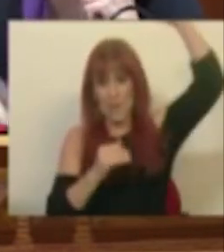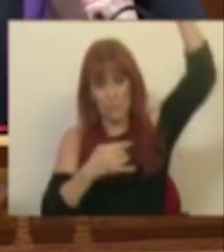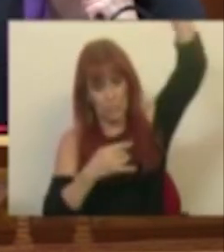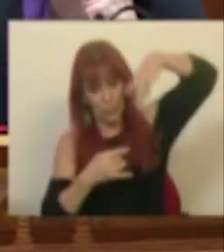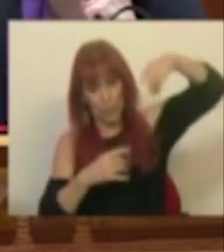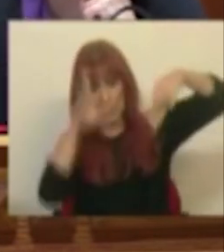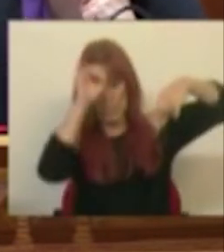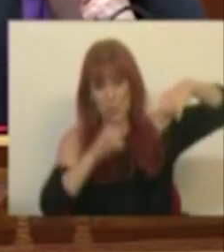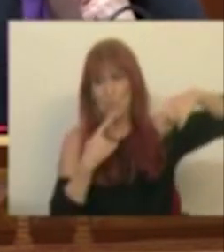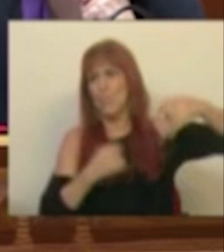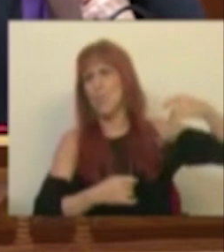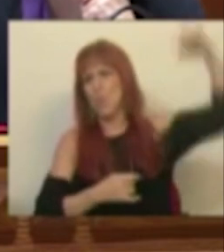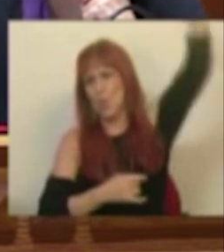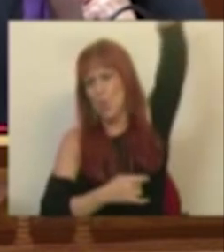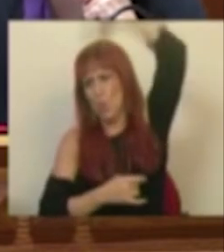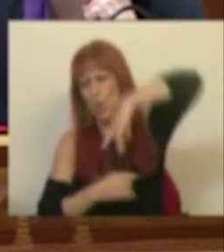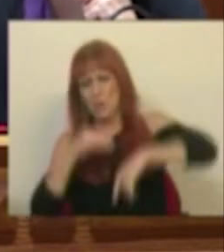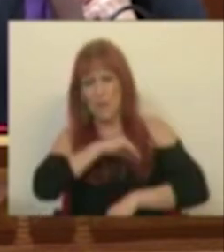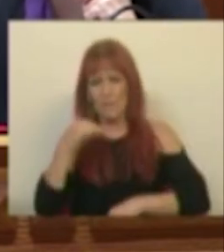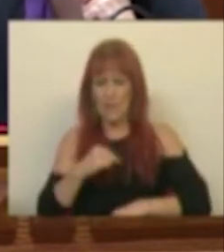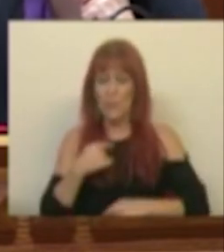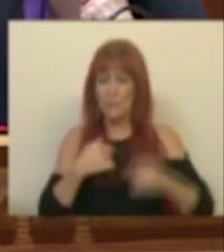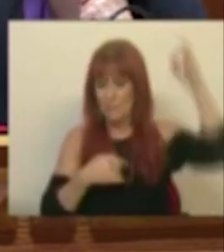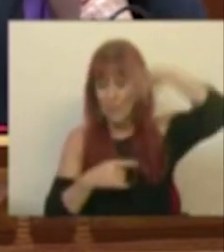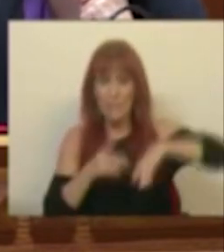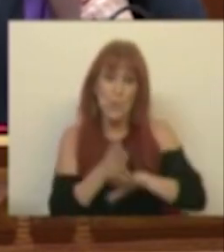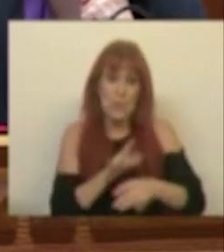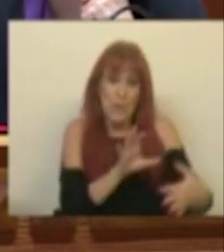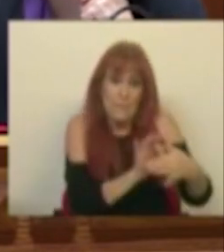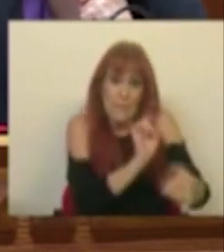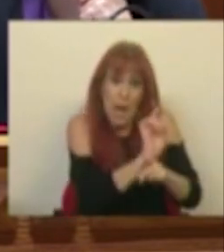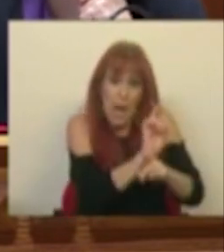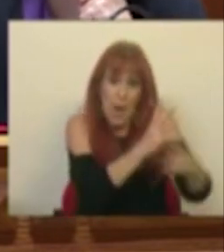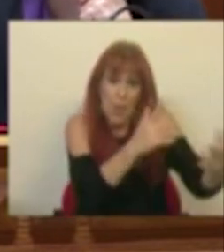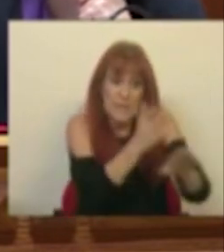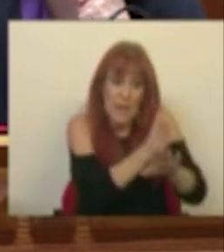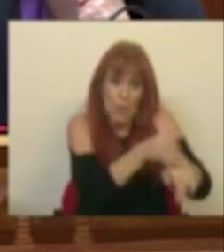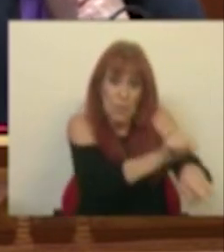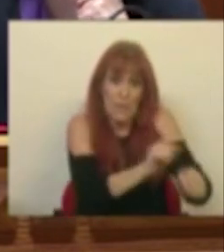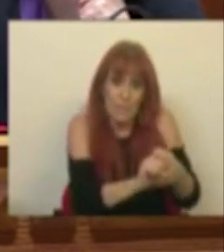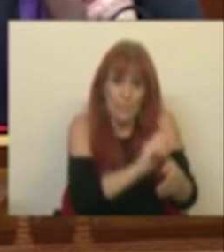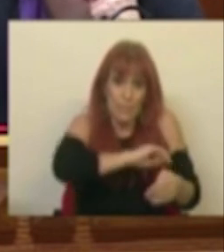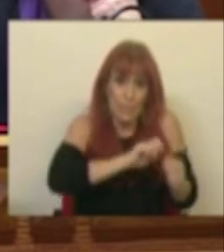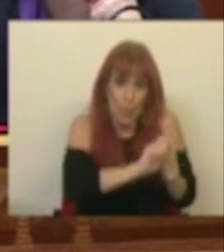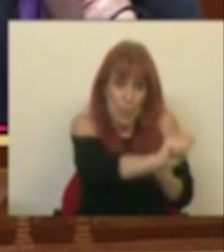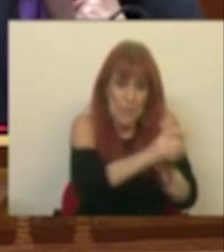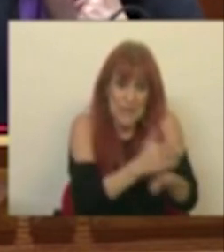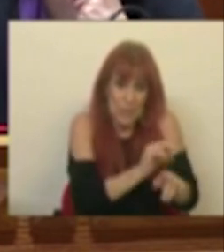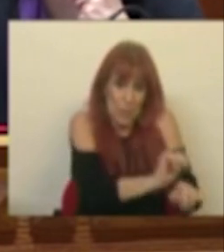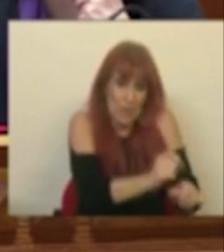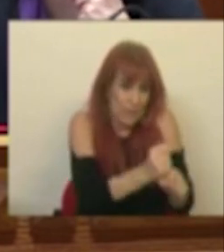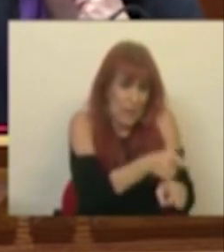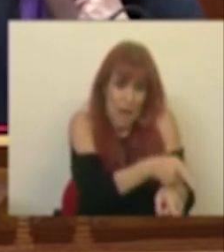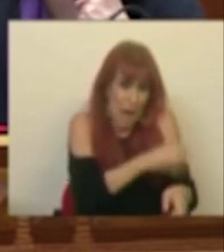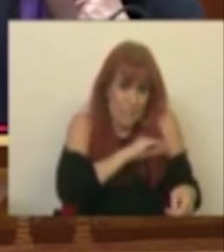Primeiro-Ministro, é muitíssimo superior ao do salário mínimo, mas é o setor ajustado àquele setor, a remuneração ajustada àquele setor de